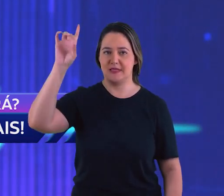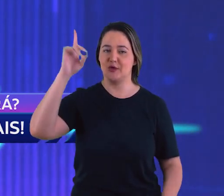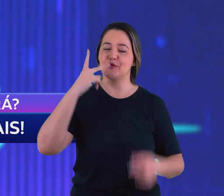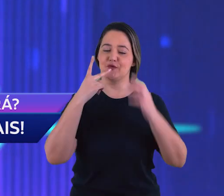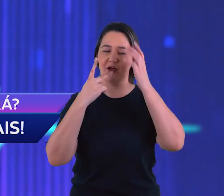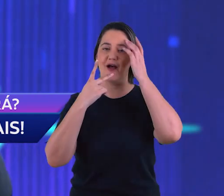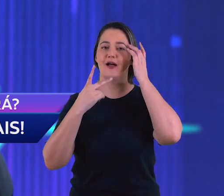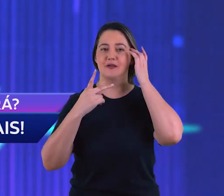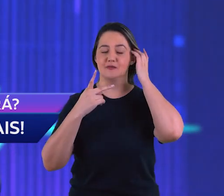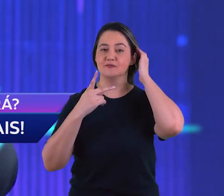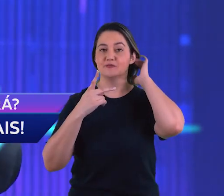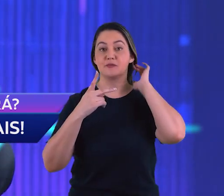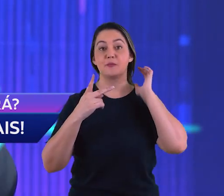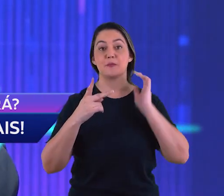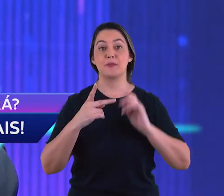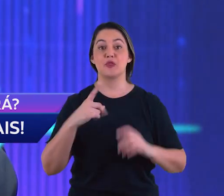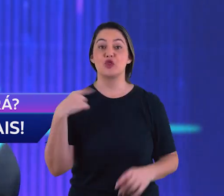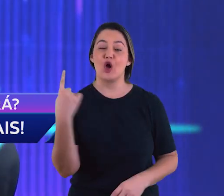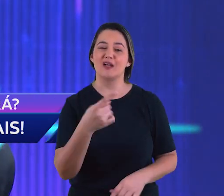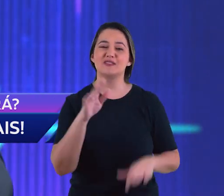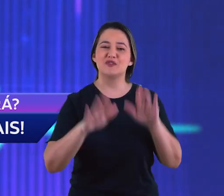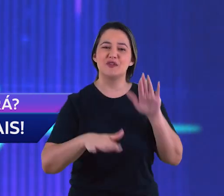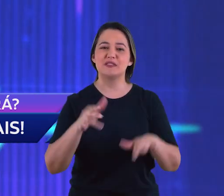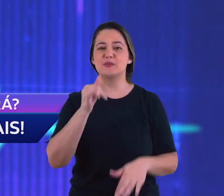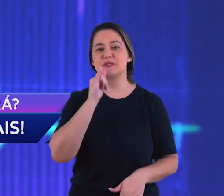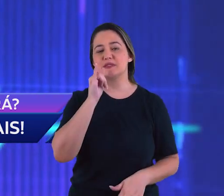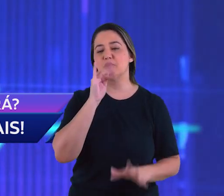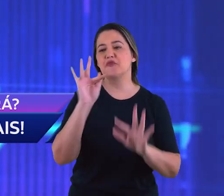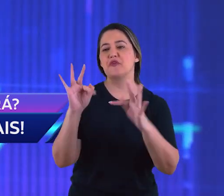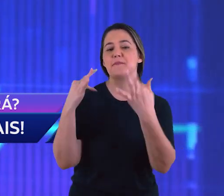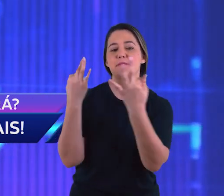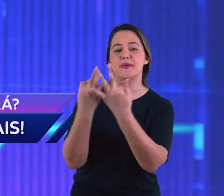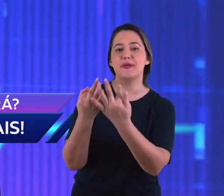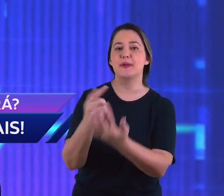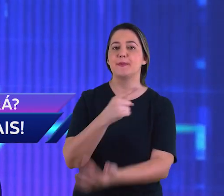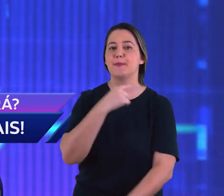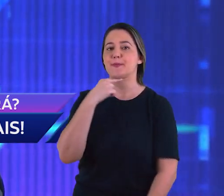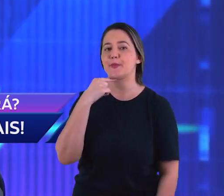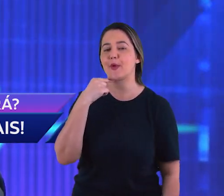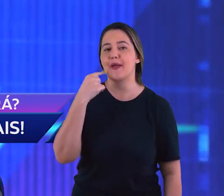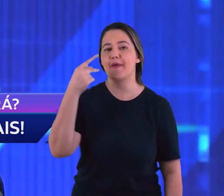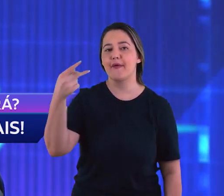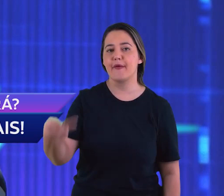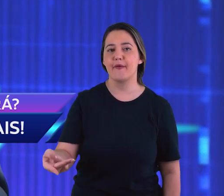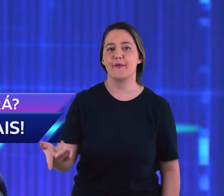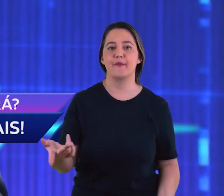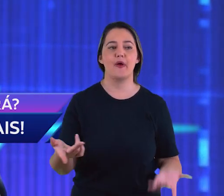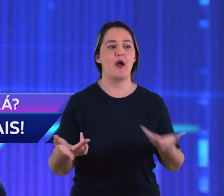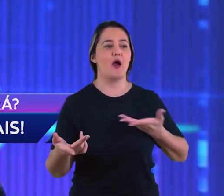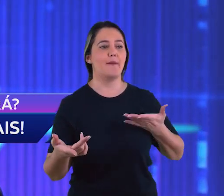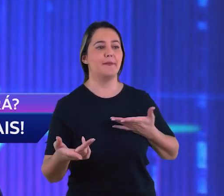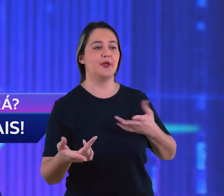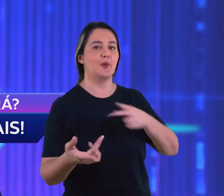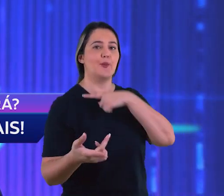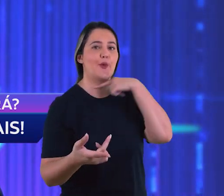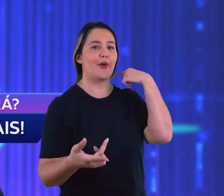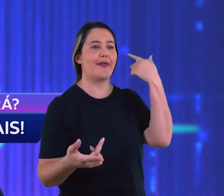morreram. Com aqueles que na jornada perdemos. A morte é um terrível